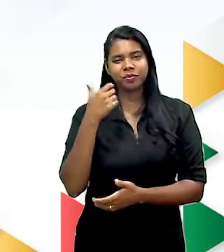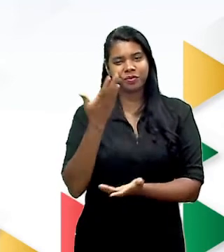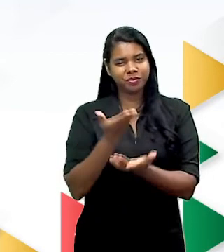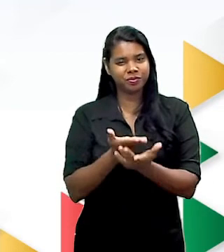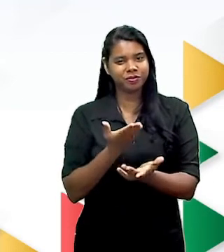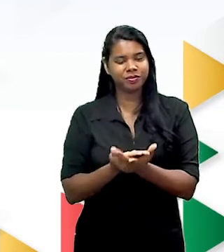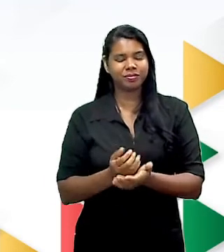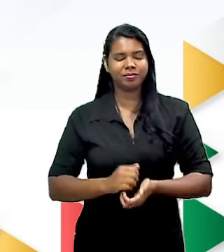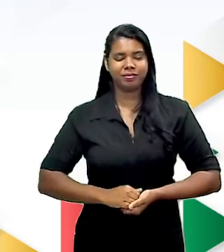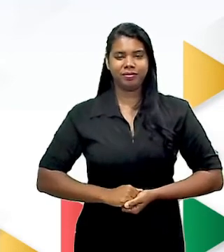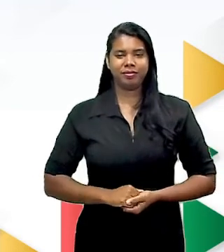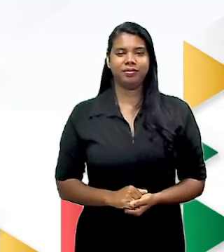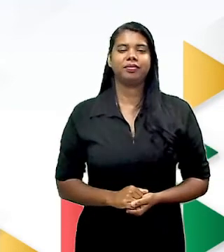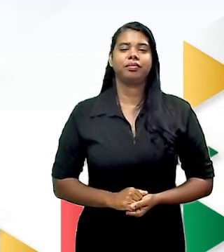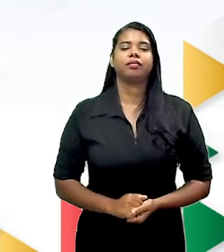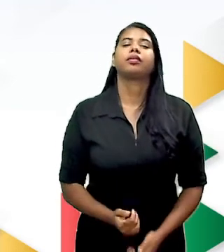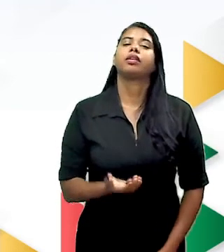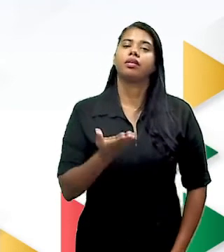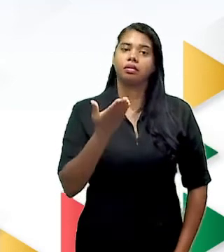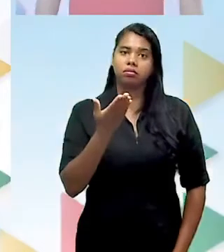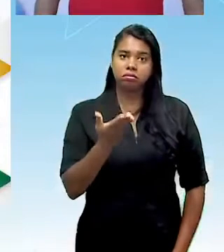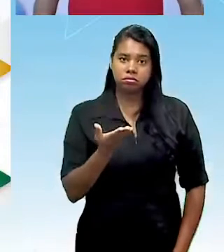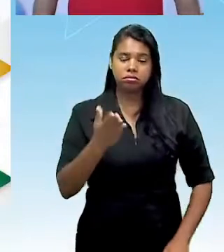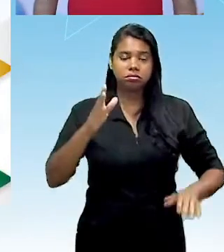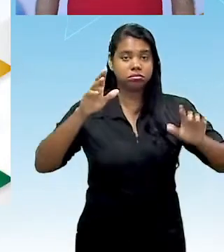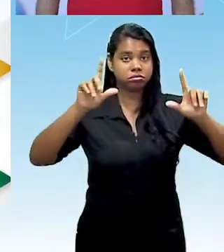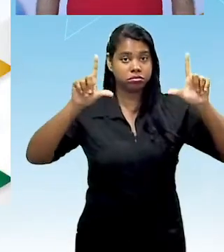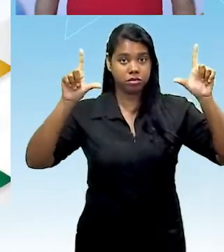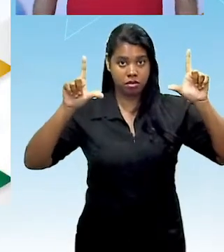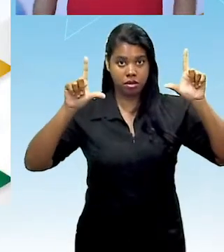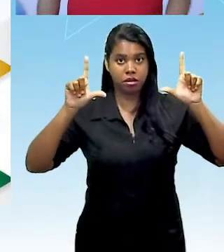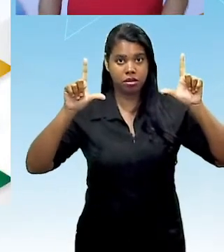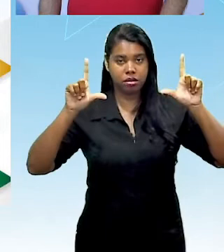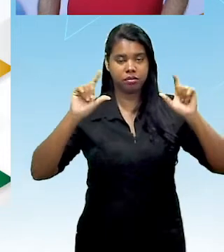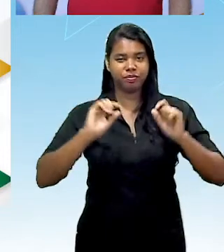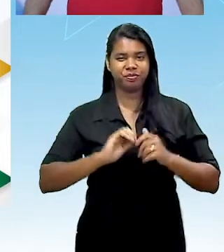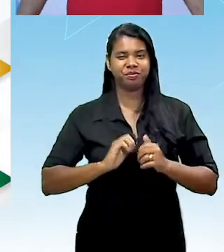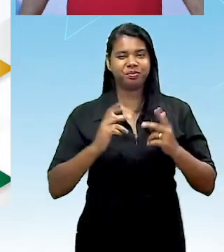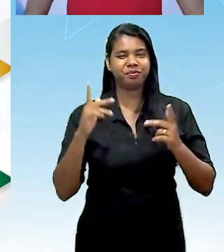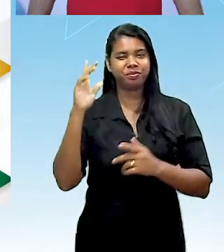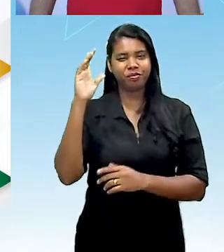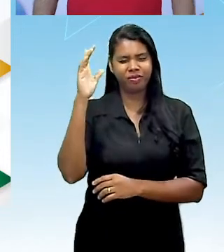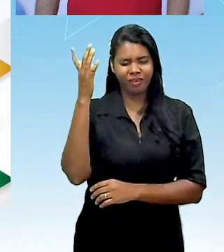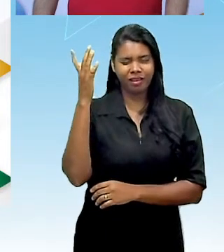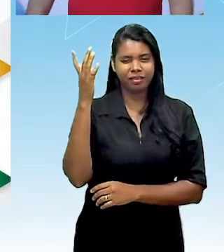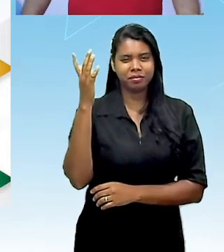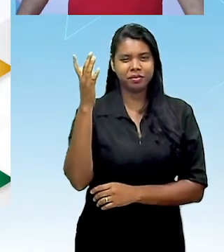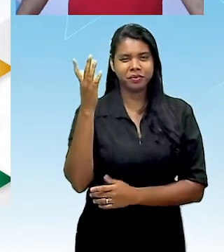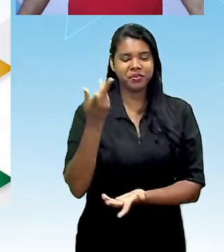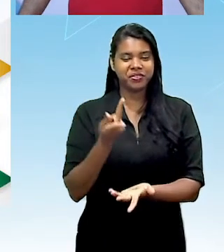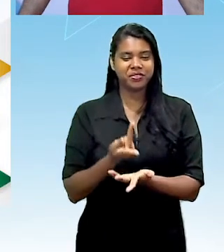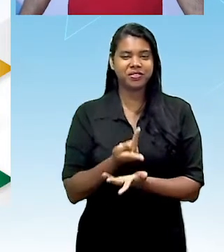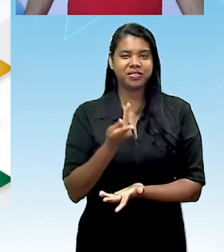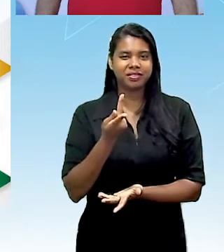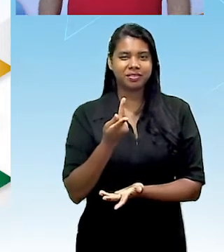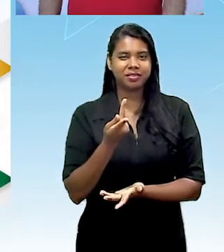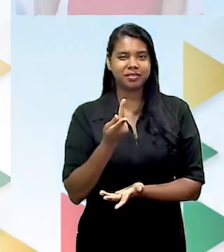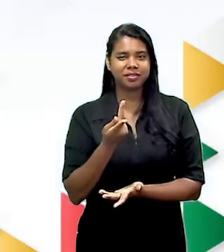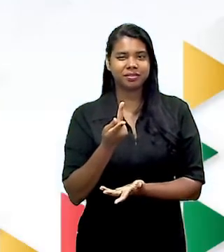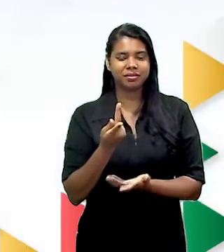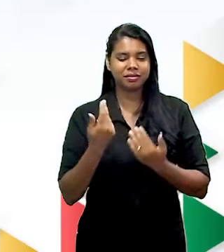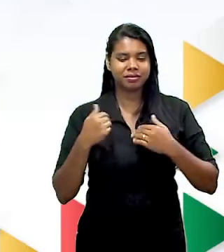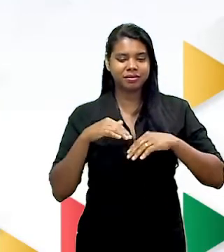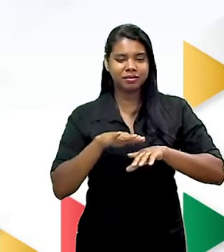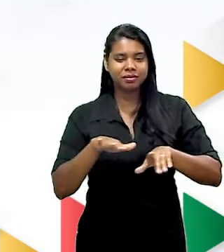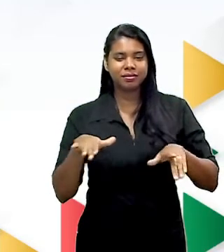aula. Bom, você pode acompanhar em tela aí, por exemplo, alguns fenômenos. Um fenômeno natural ou